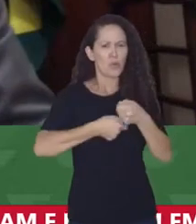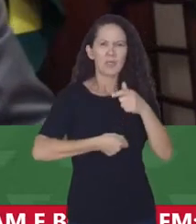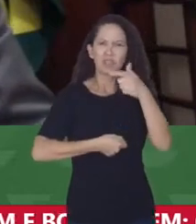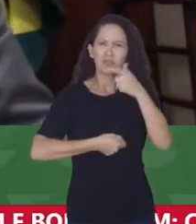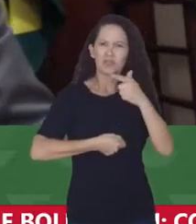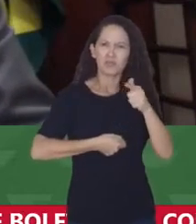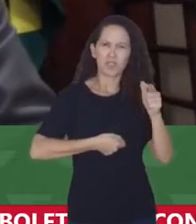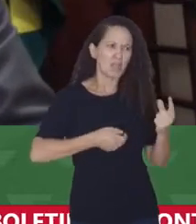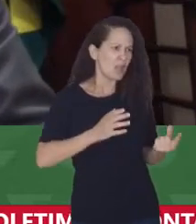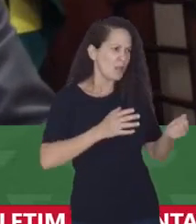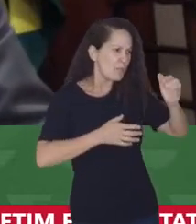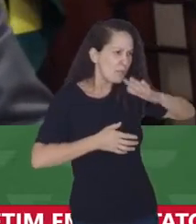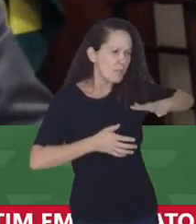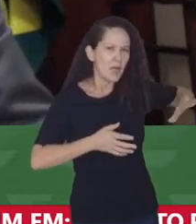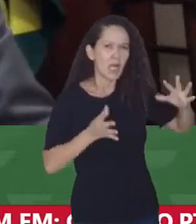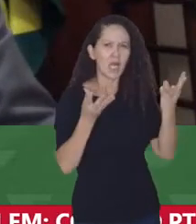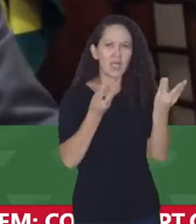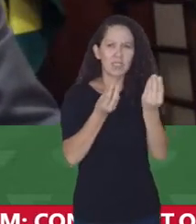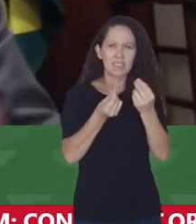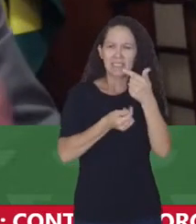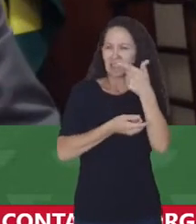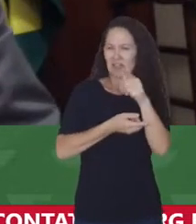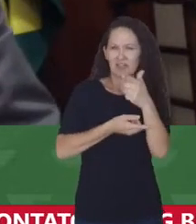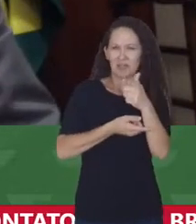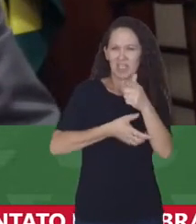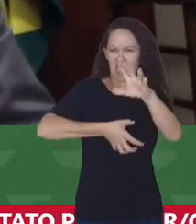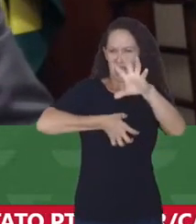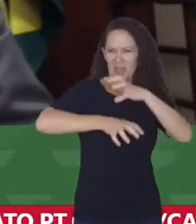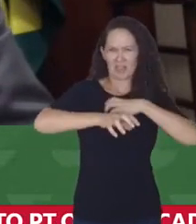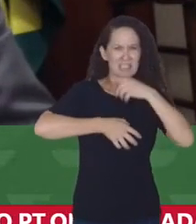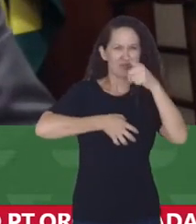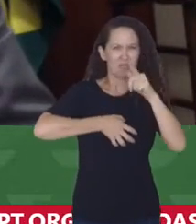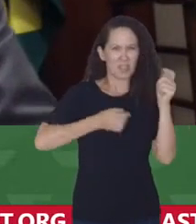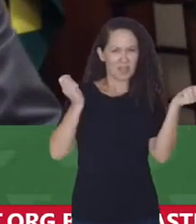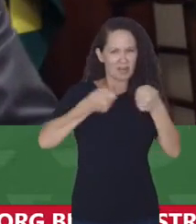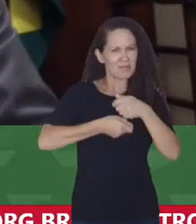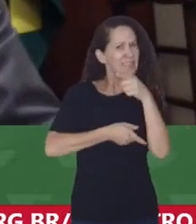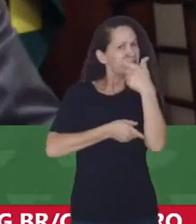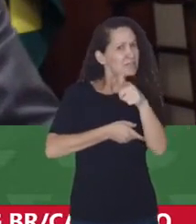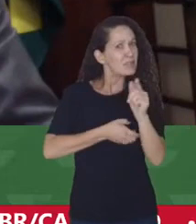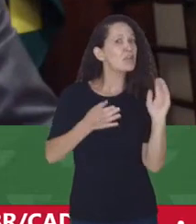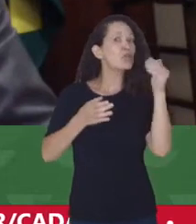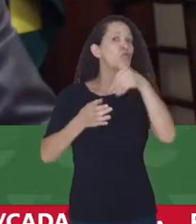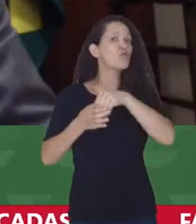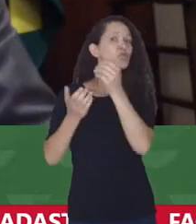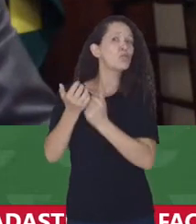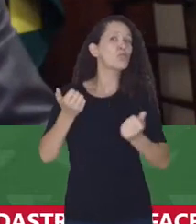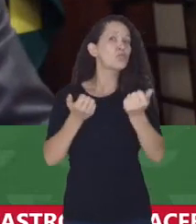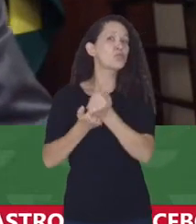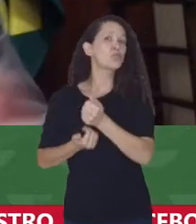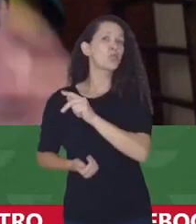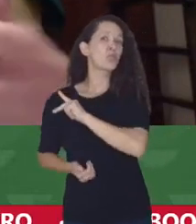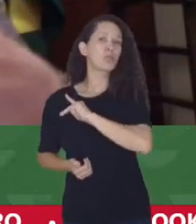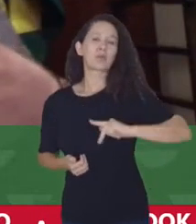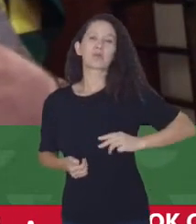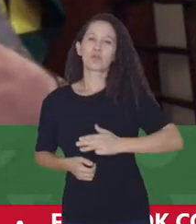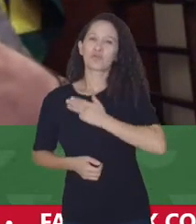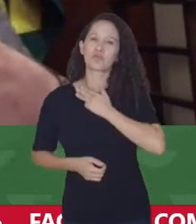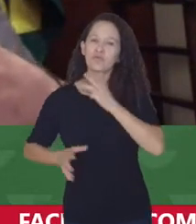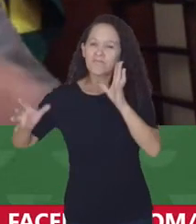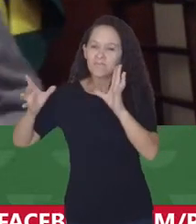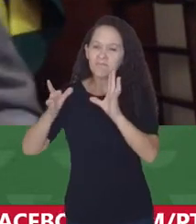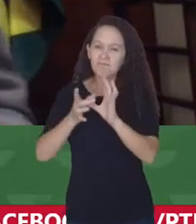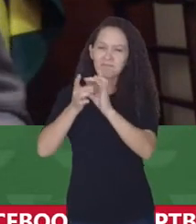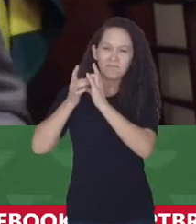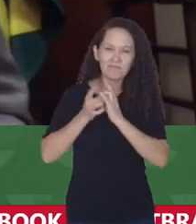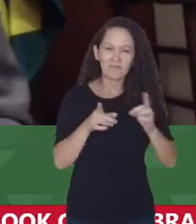ultraliberal, insensível, corrupto, incapaz, e elegendo o presidente Lula, de reconectar